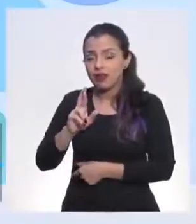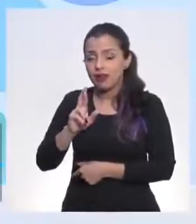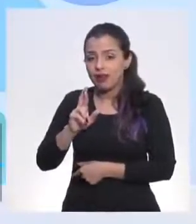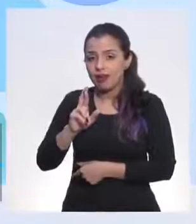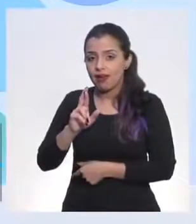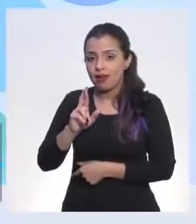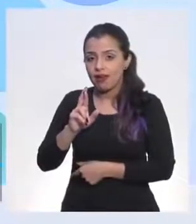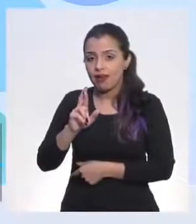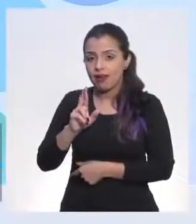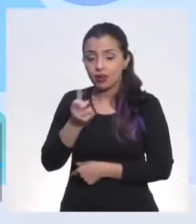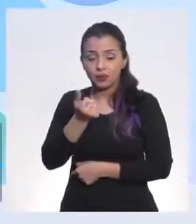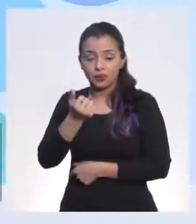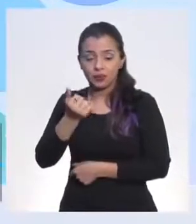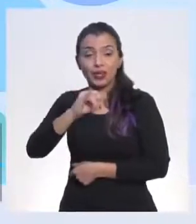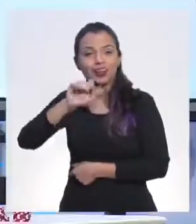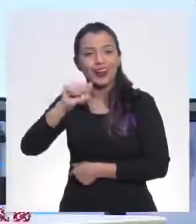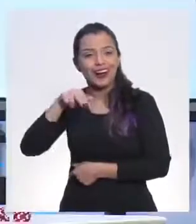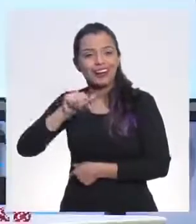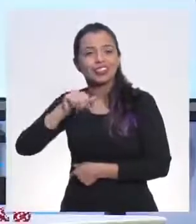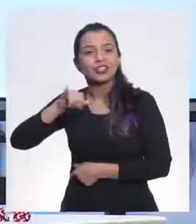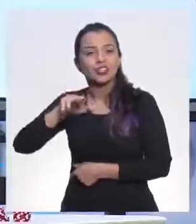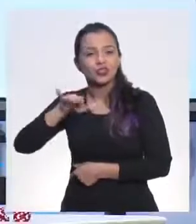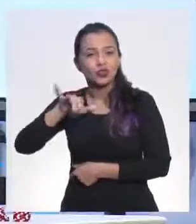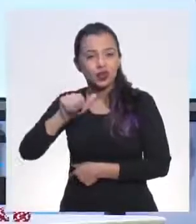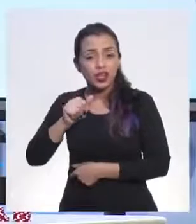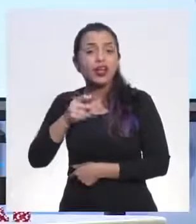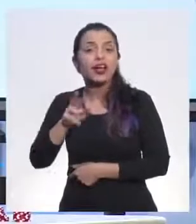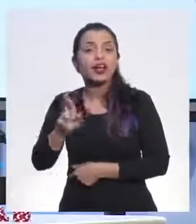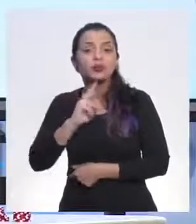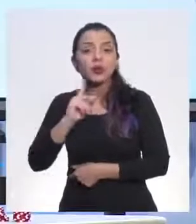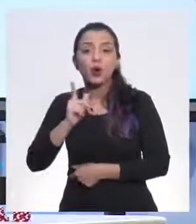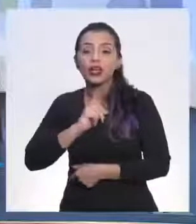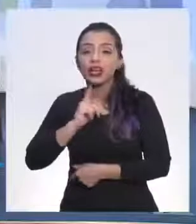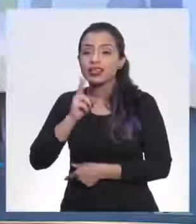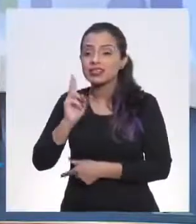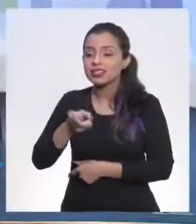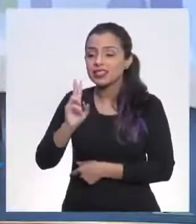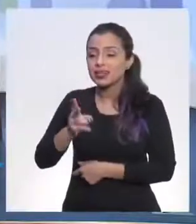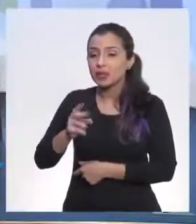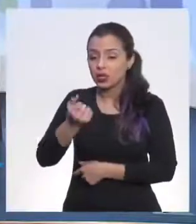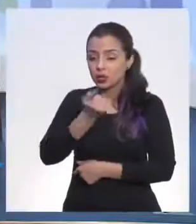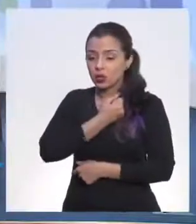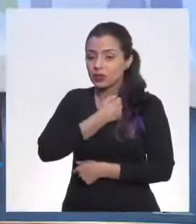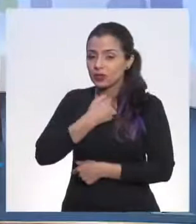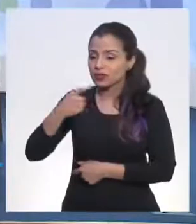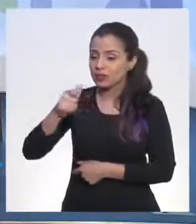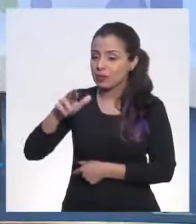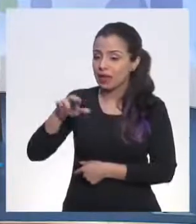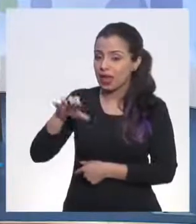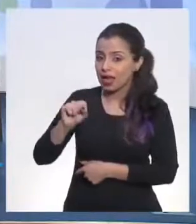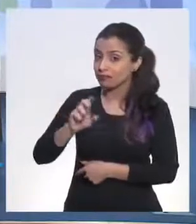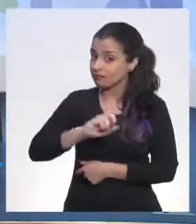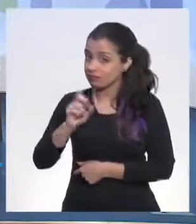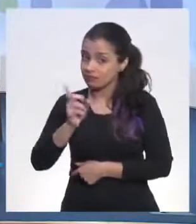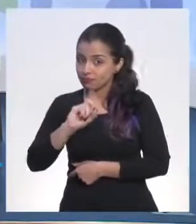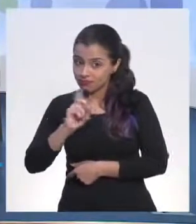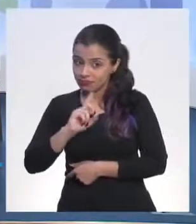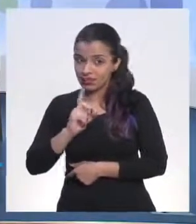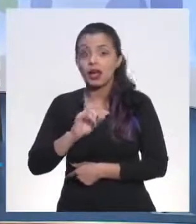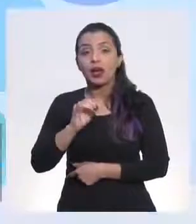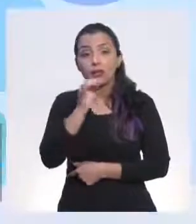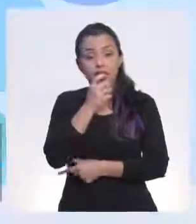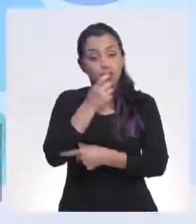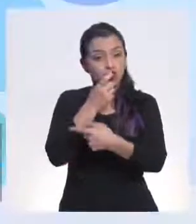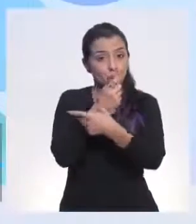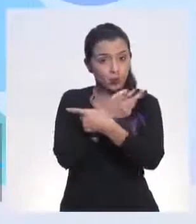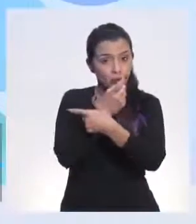um número ímpar ali no meio. Tem que tomar cuidado que nem certo? Sempre são os pares, né? Exatamente, nem sempre porque o número é par, né? No caso 12,